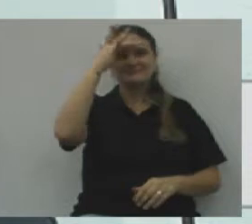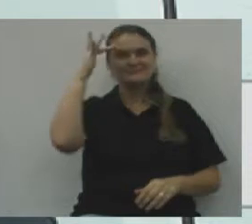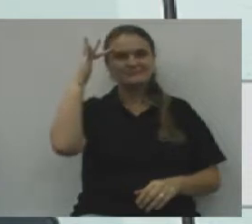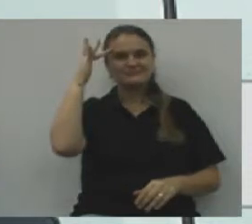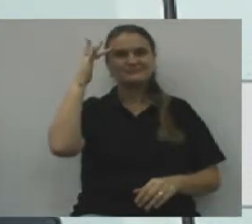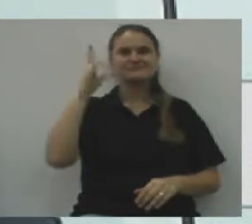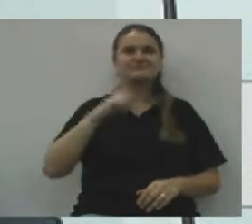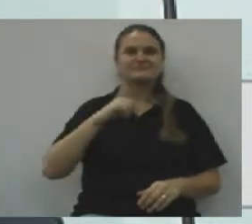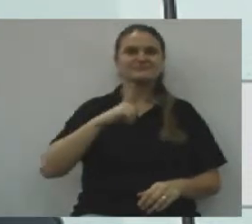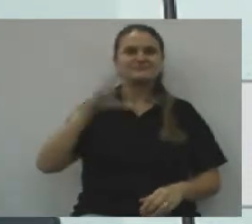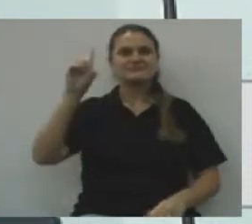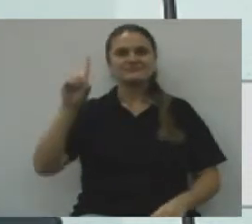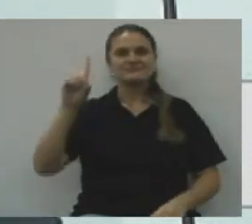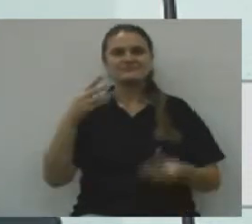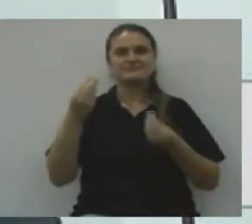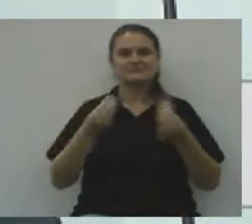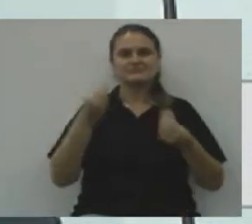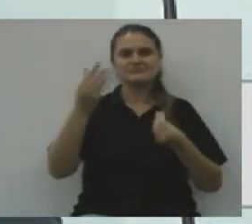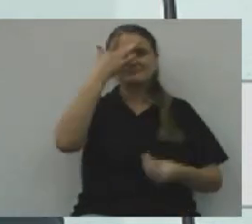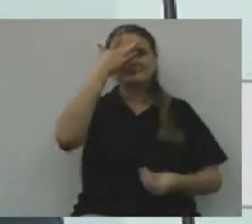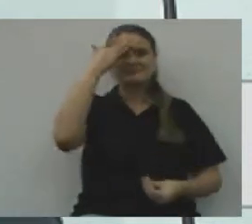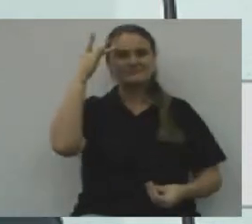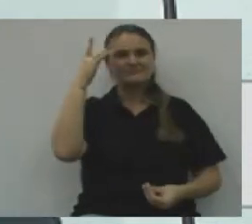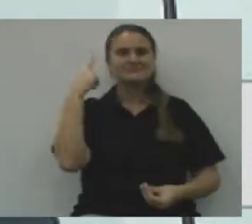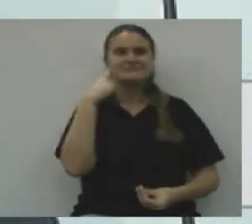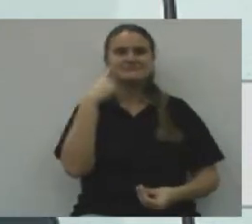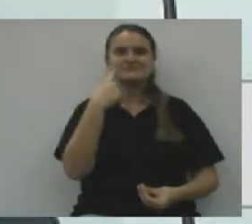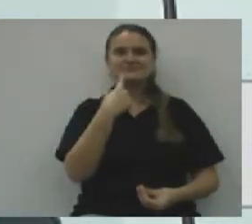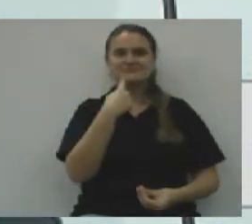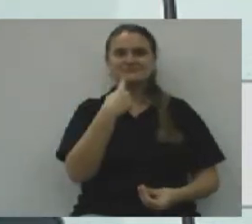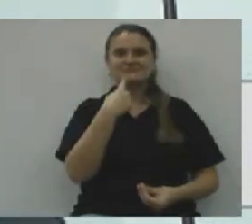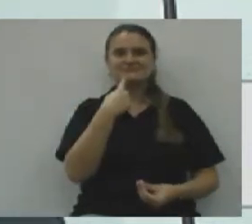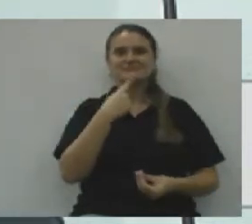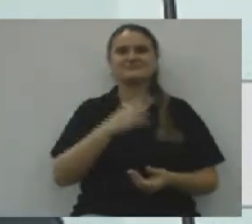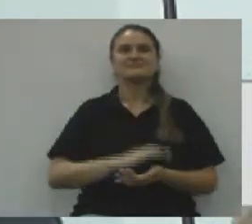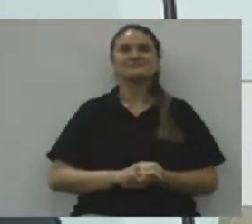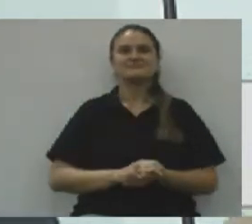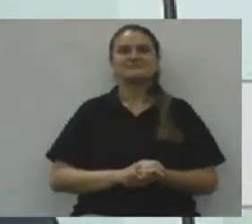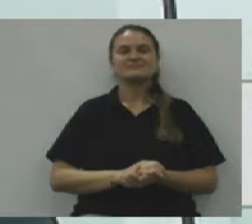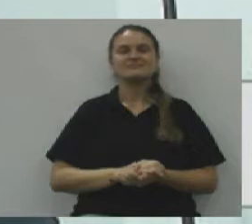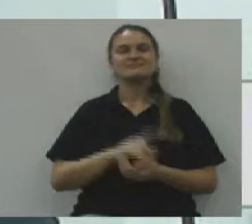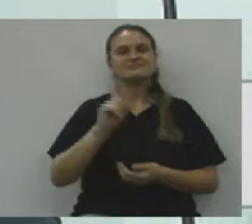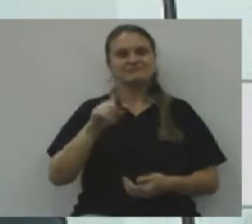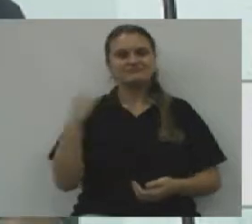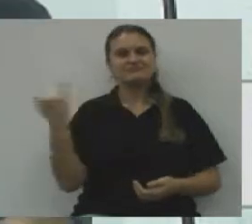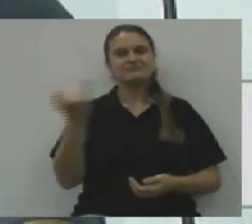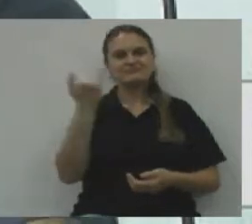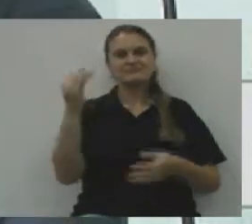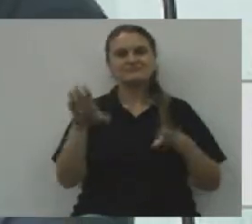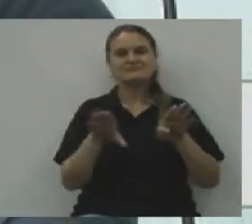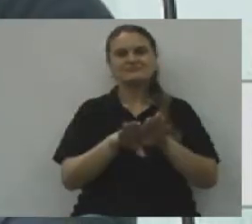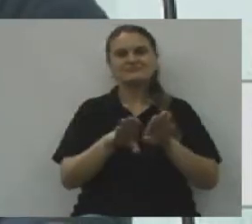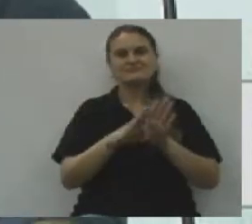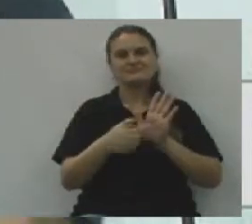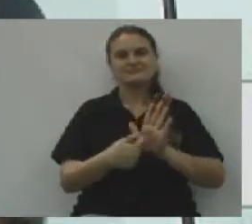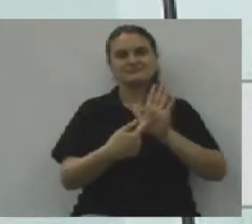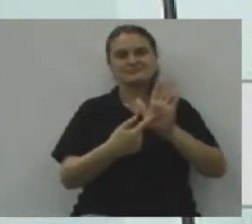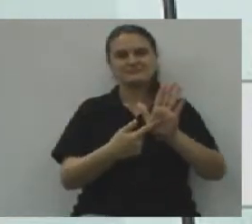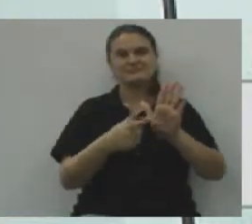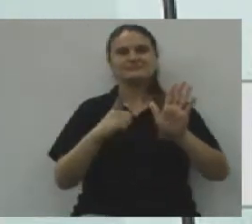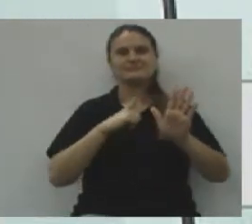alguma espécie de deficiência, como no caso seria a questão do intérprete de Libras. Isso também reflete, a meu ver,